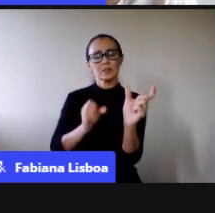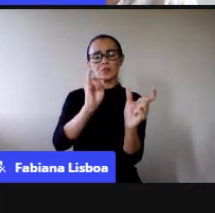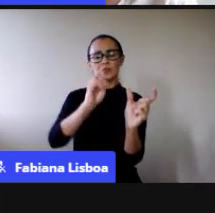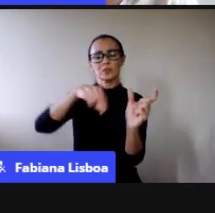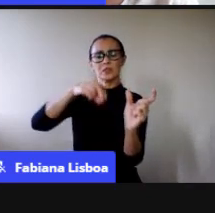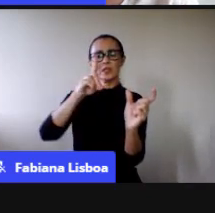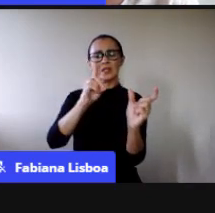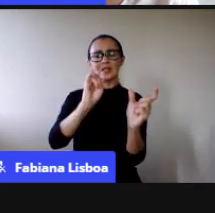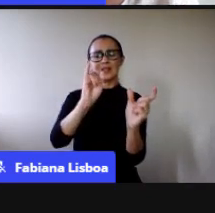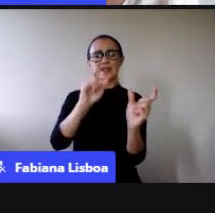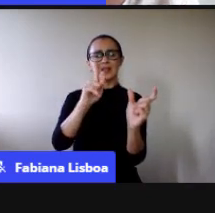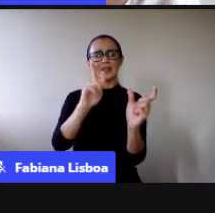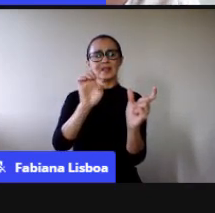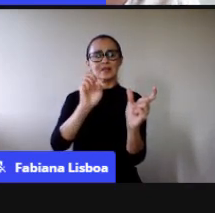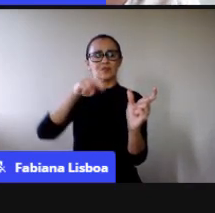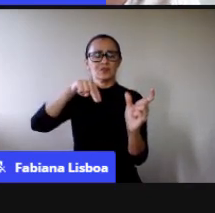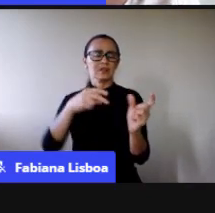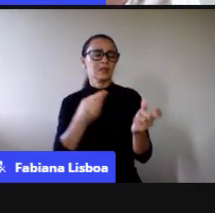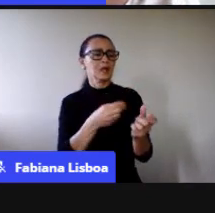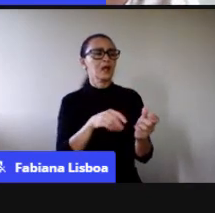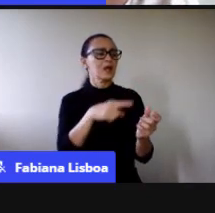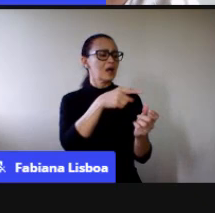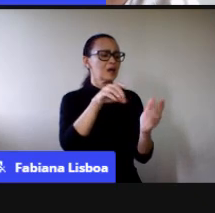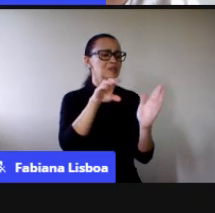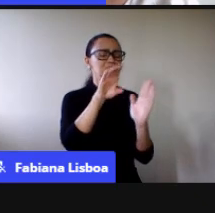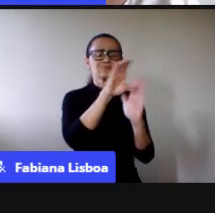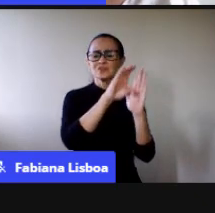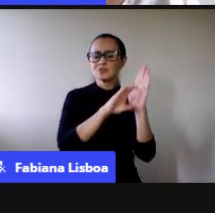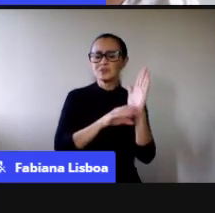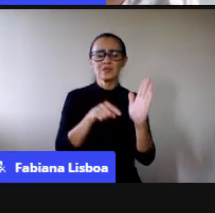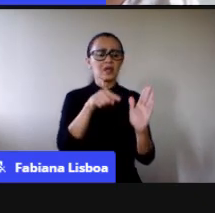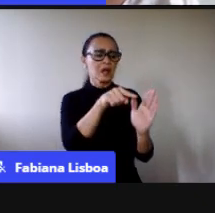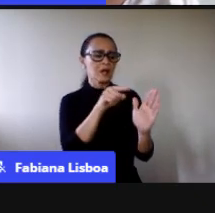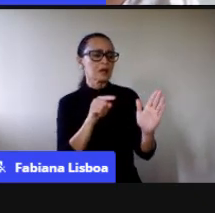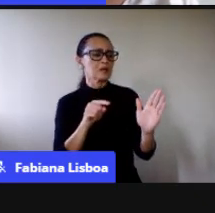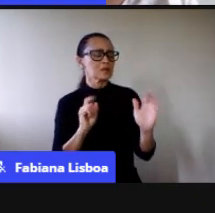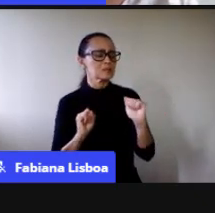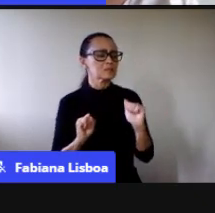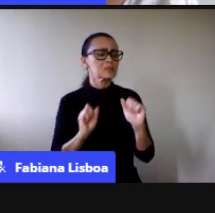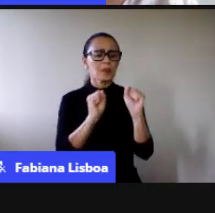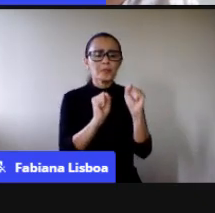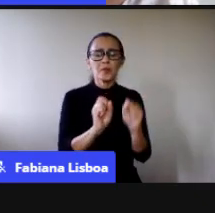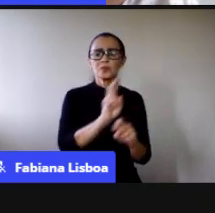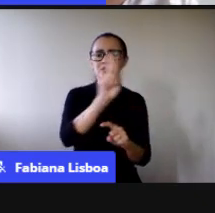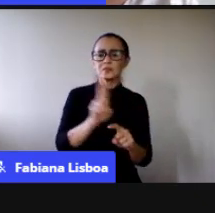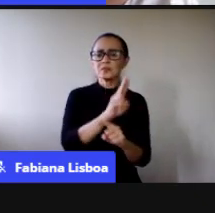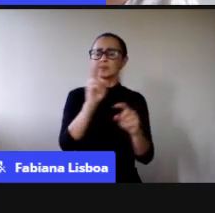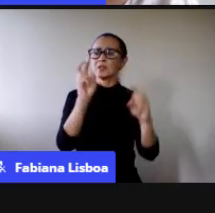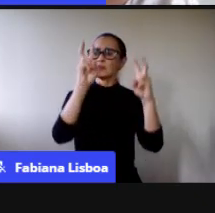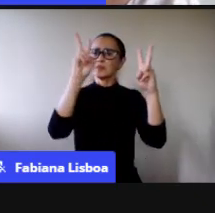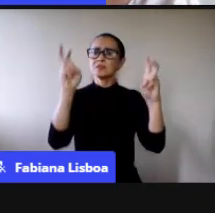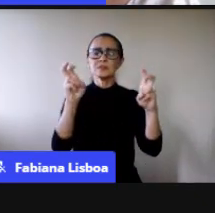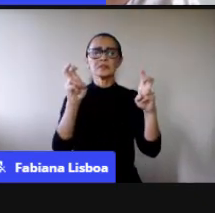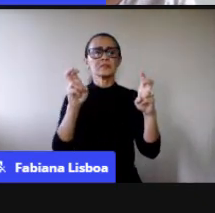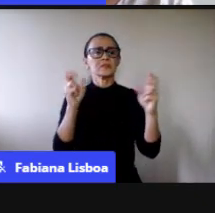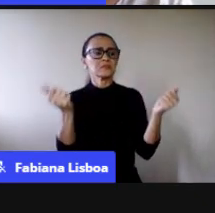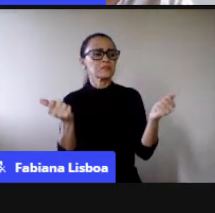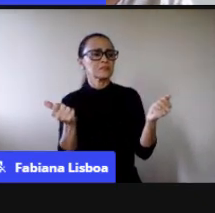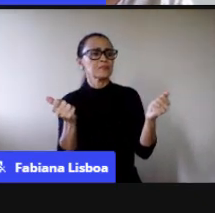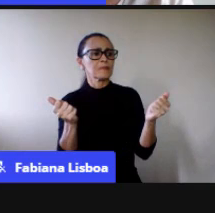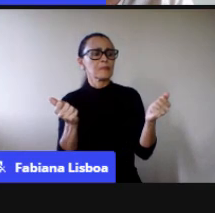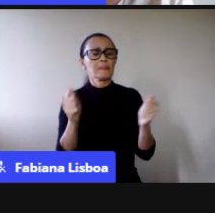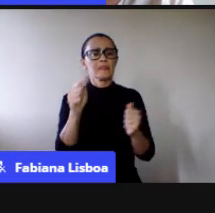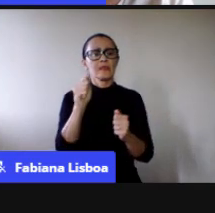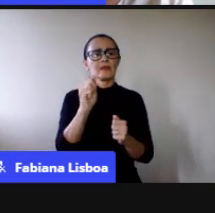dá para fazer é pegar conteúdos, isso aqui eu aplico usando a temática afro-brasileira. Depois eu